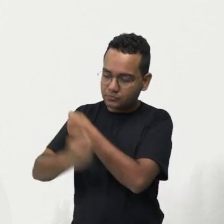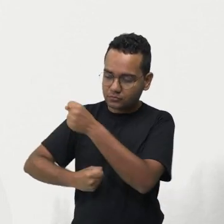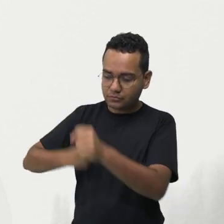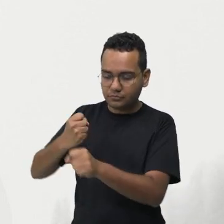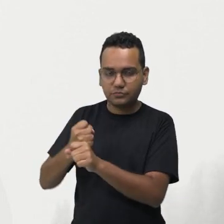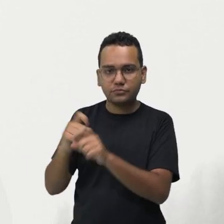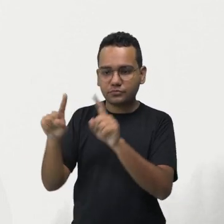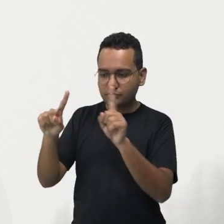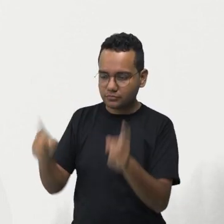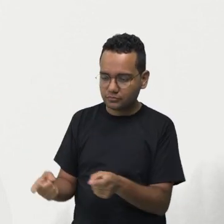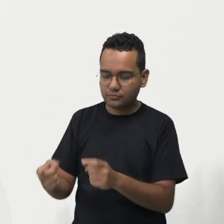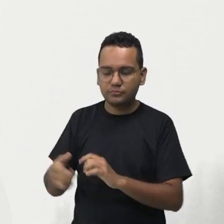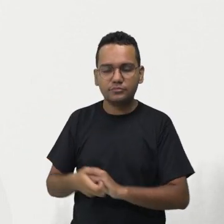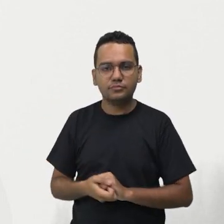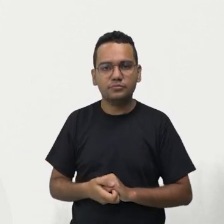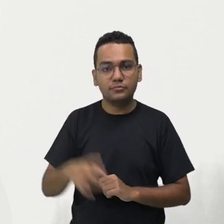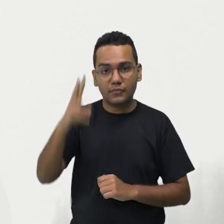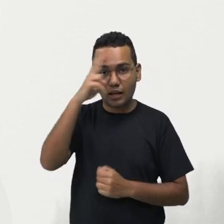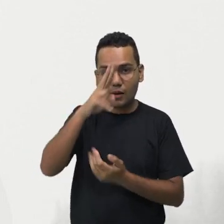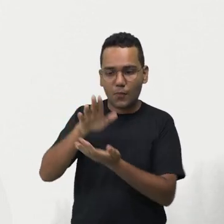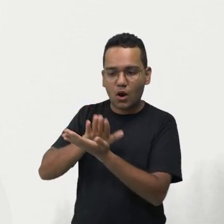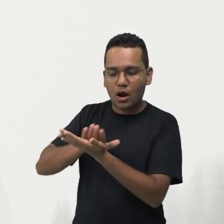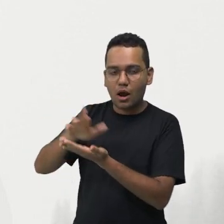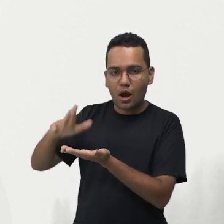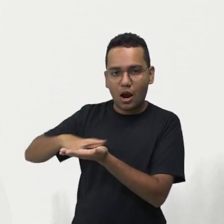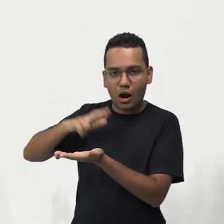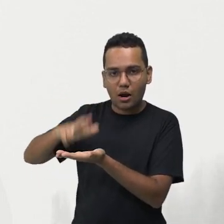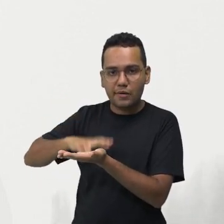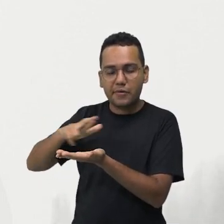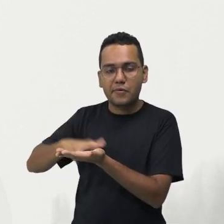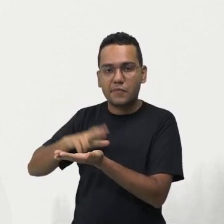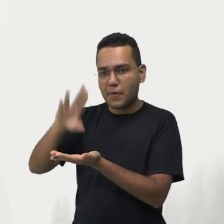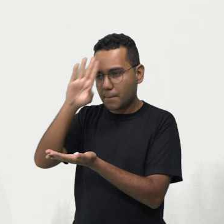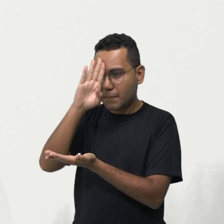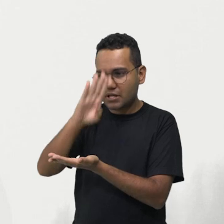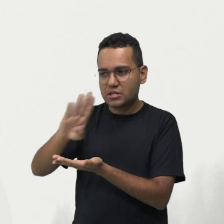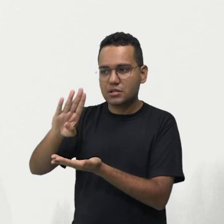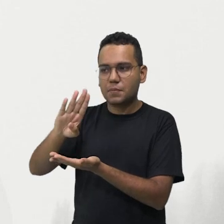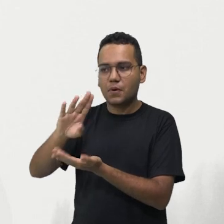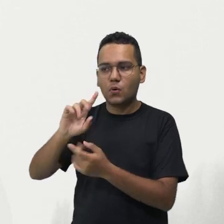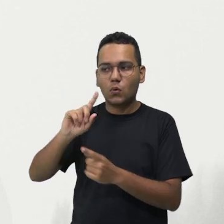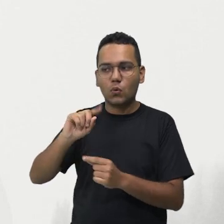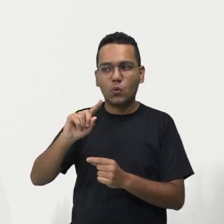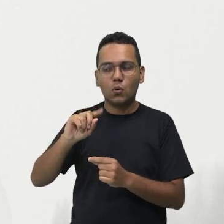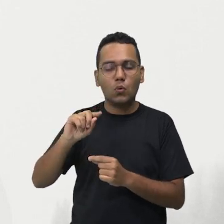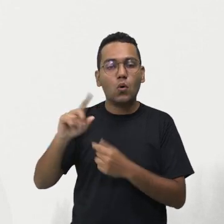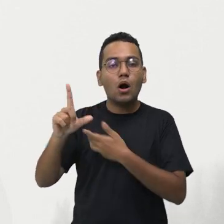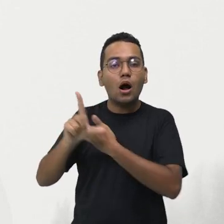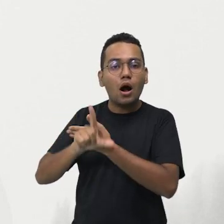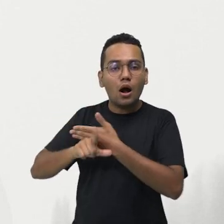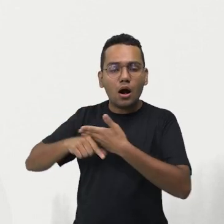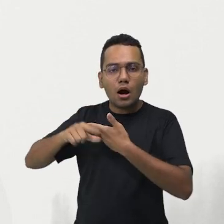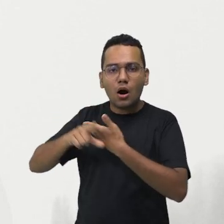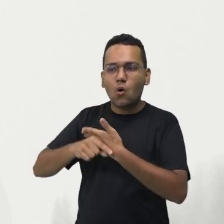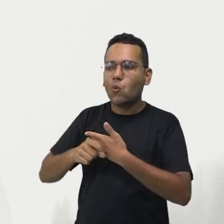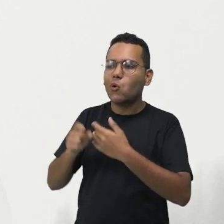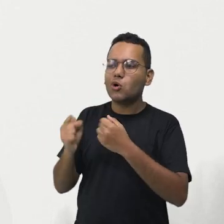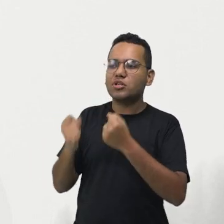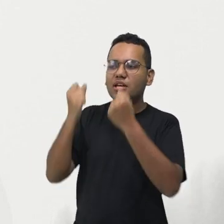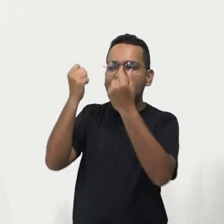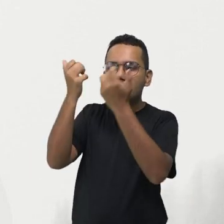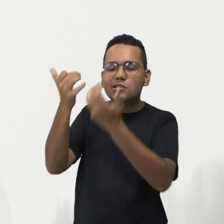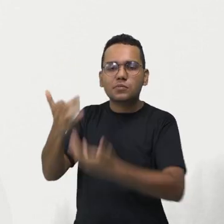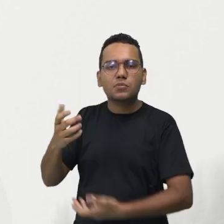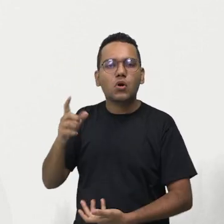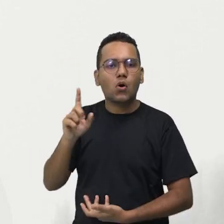A referência à revista, e observem que, mais uma vez, a referência ao autor com essa introdução. O autor afirma